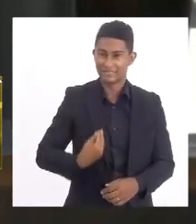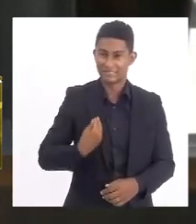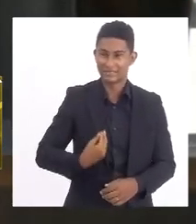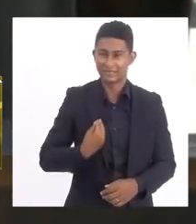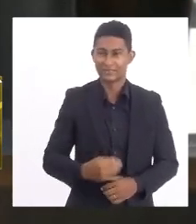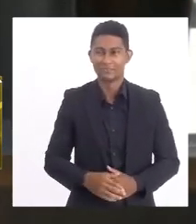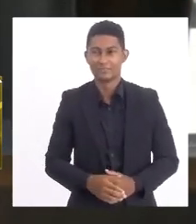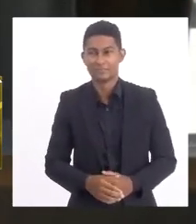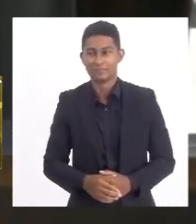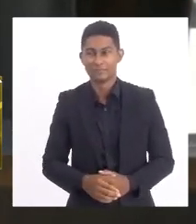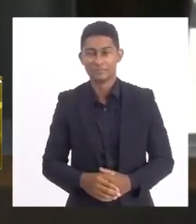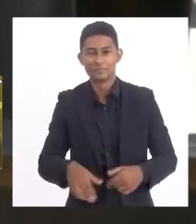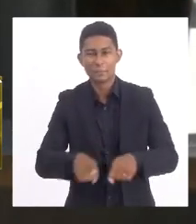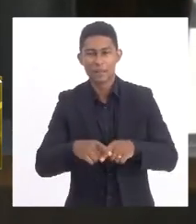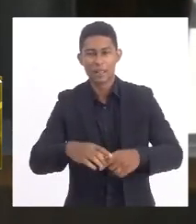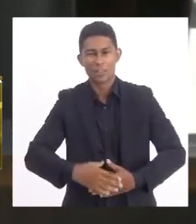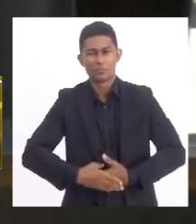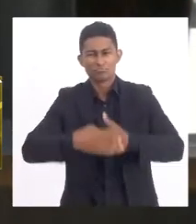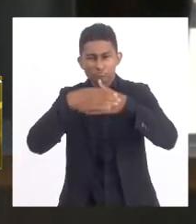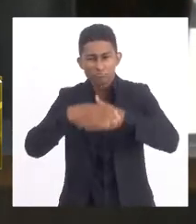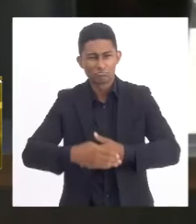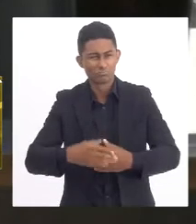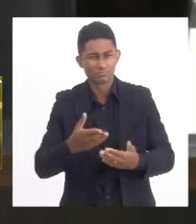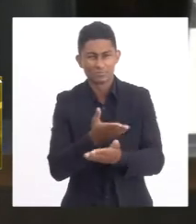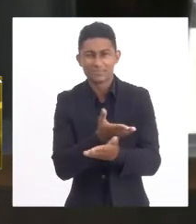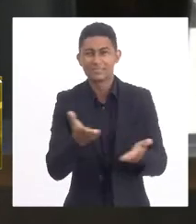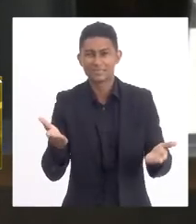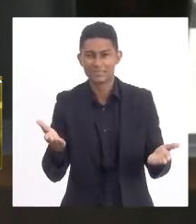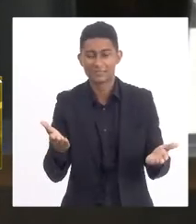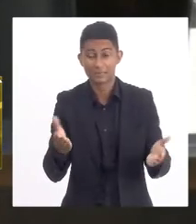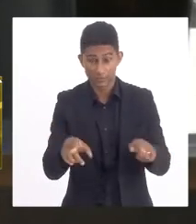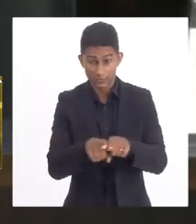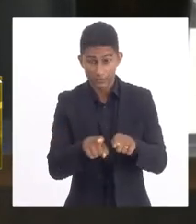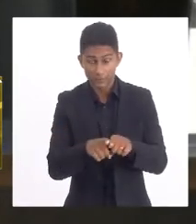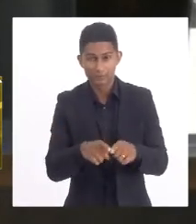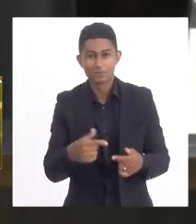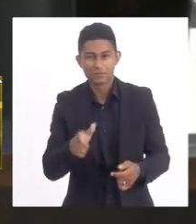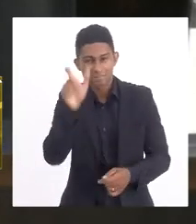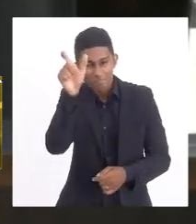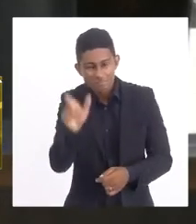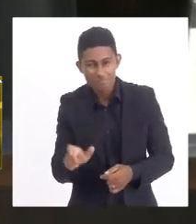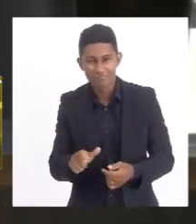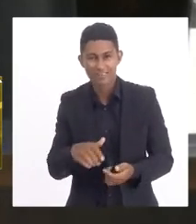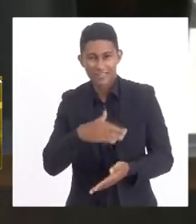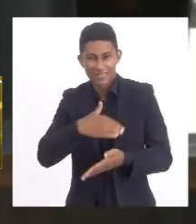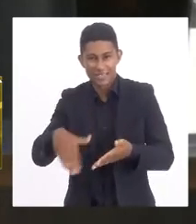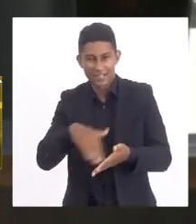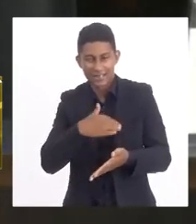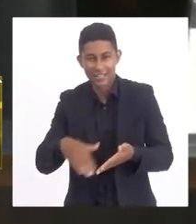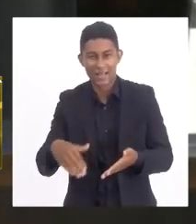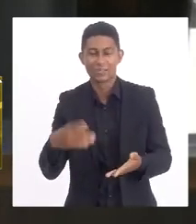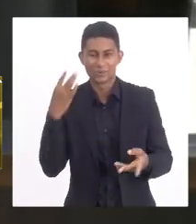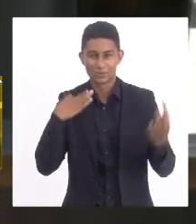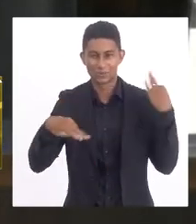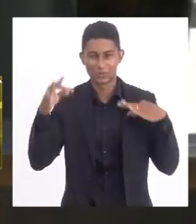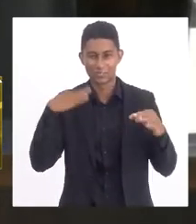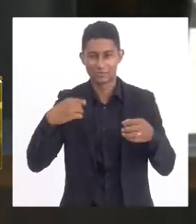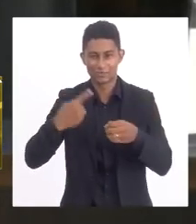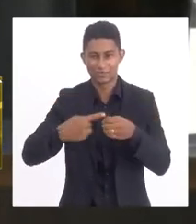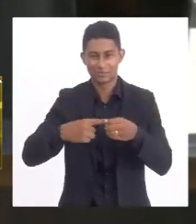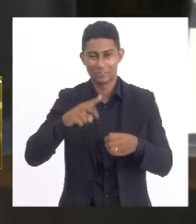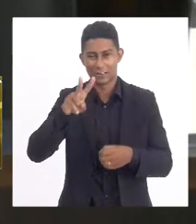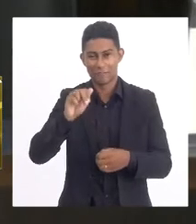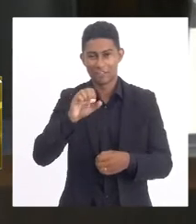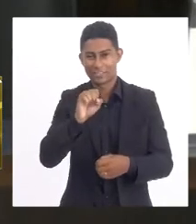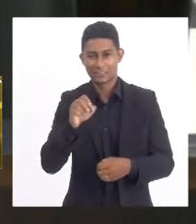também cumprimentar todo o trade turístico um prefeito de secretário que o hino de Vassouras já falei aqui também